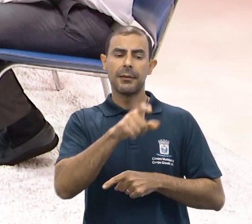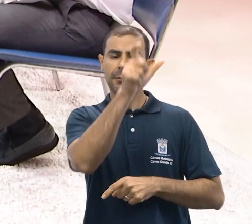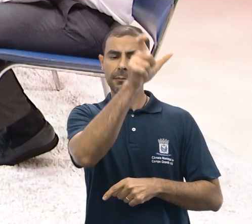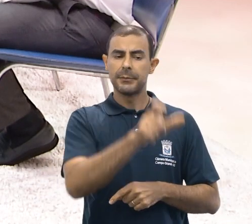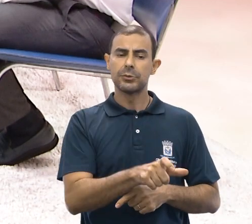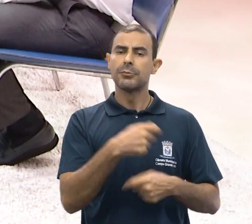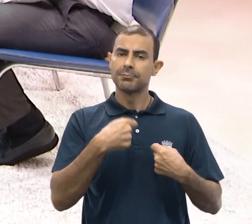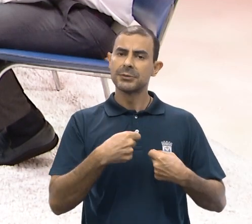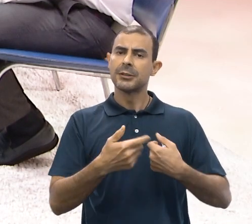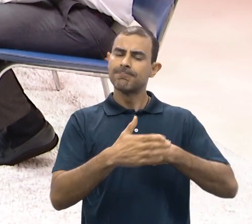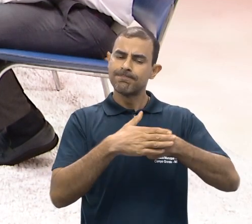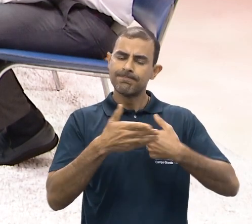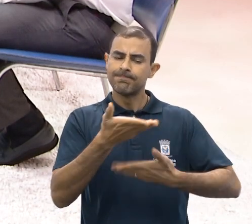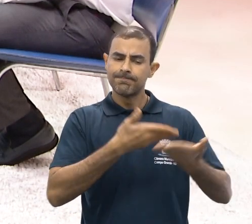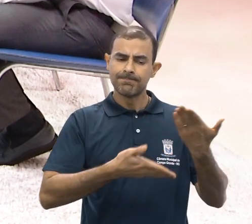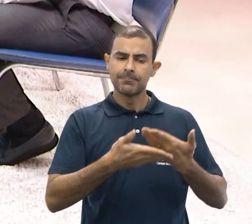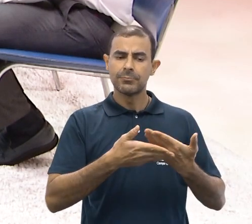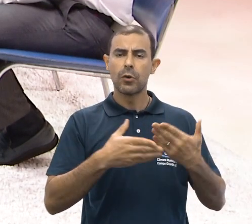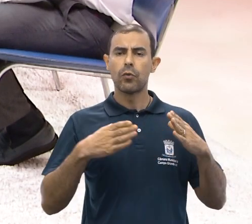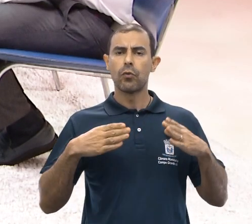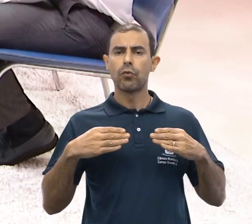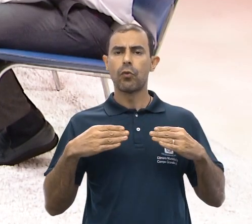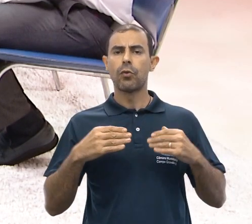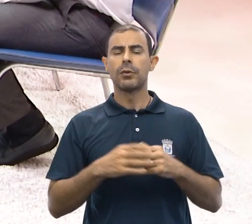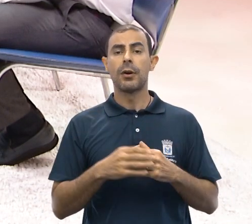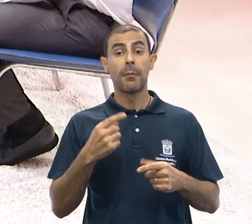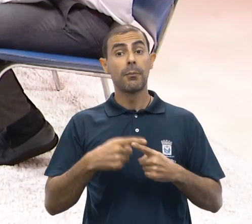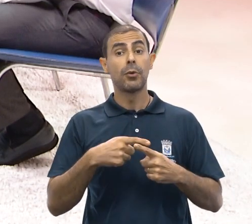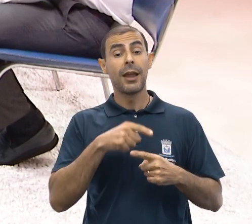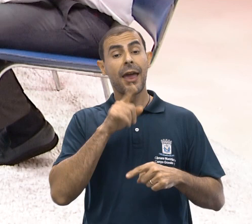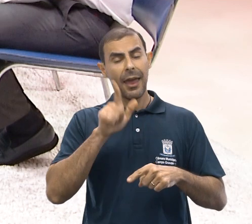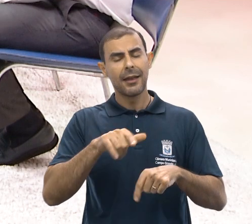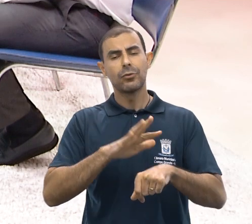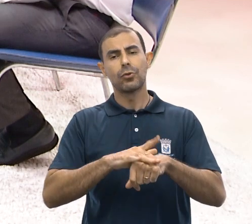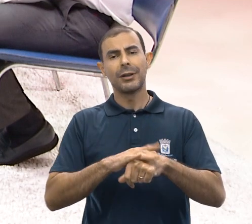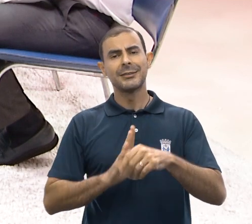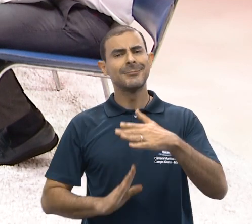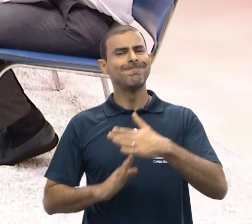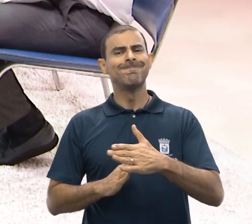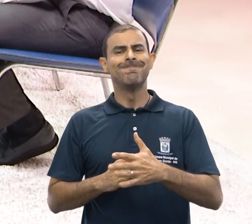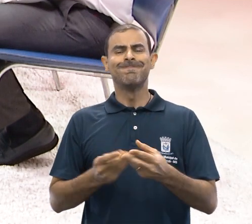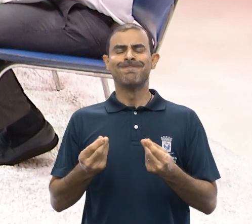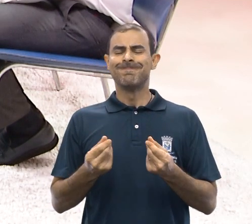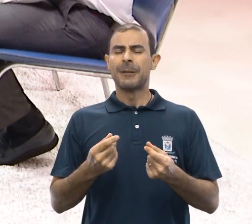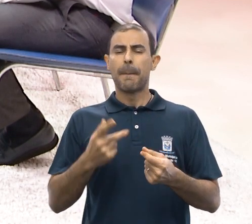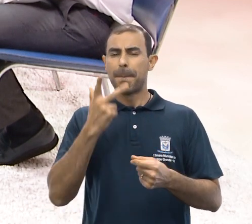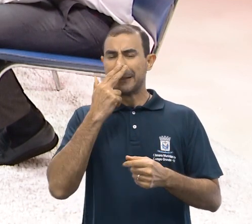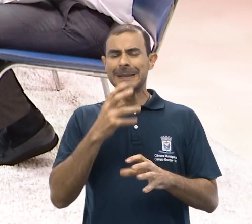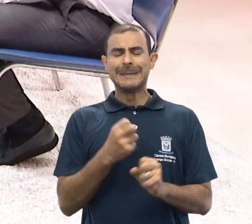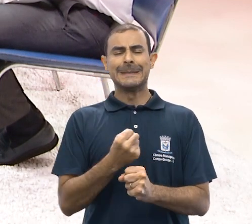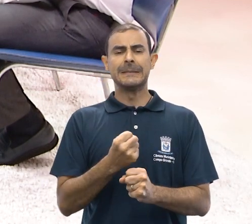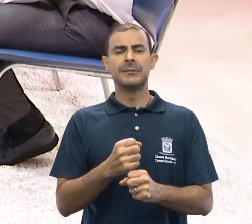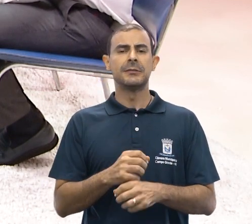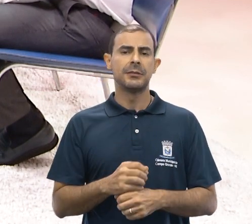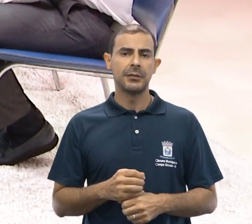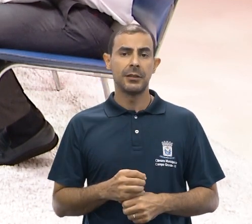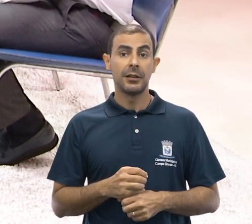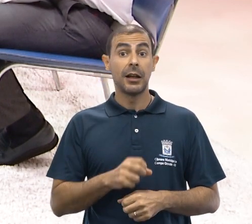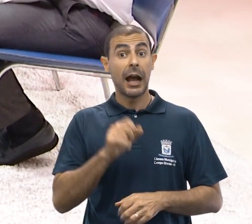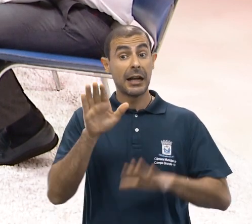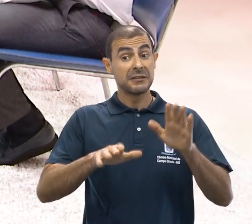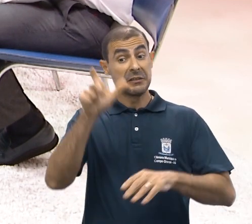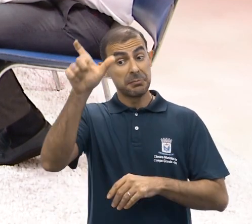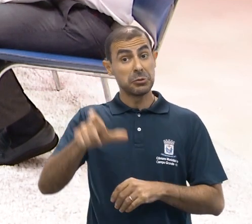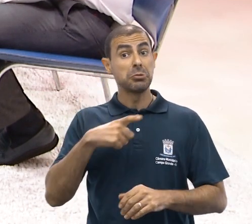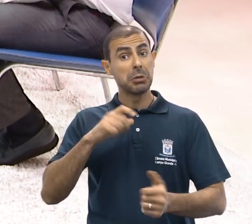mais confortável possível, né? Porque é uma doença muito limitante. Então, um paciente que muitas vezes era atleta e do